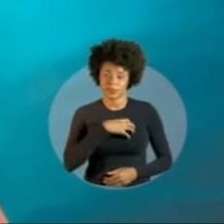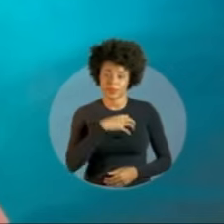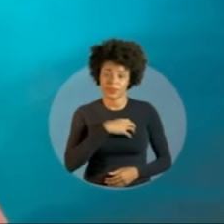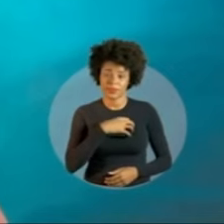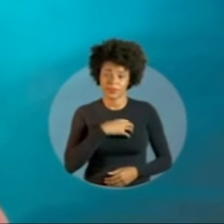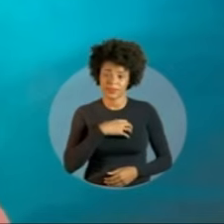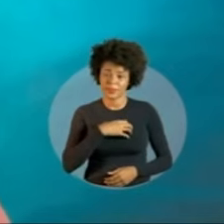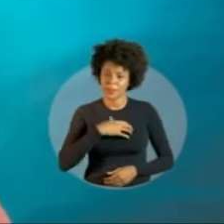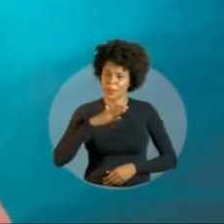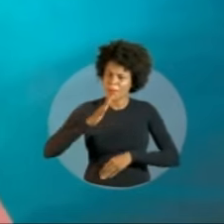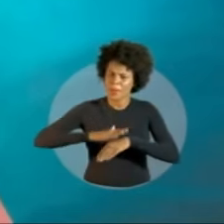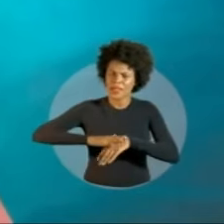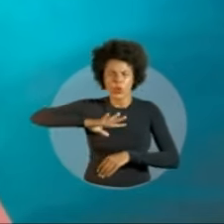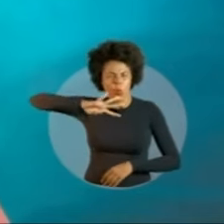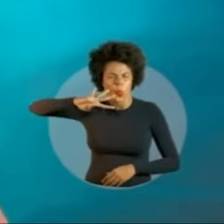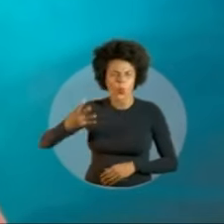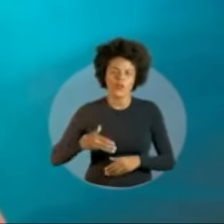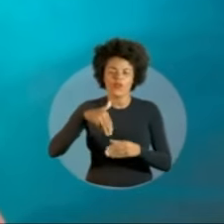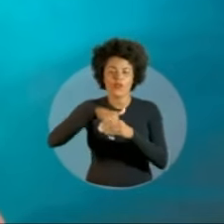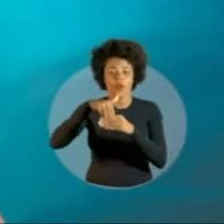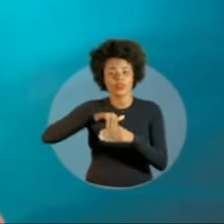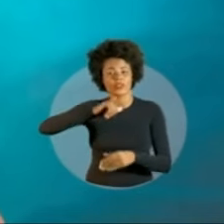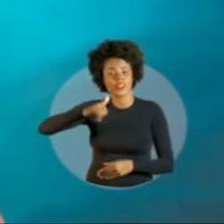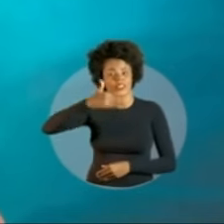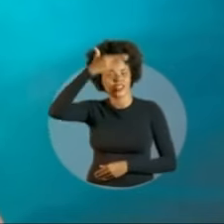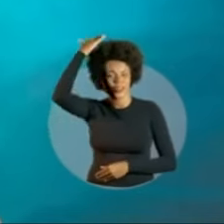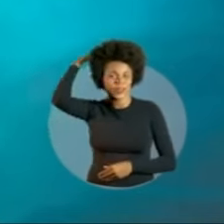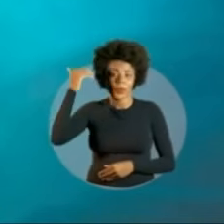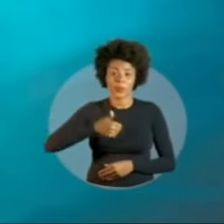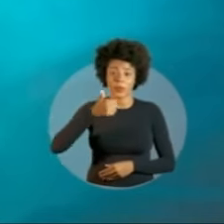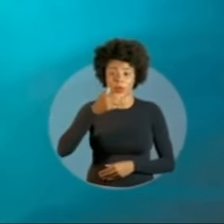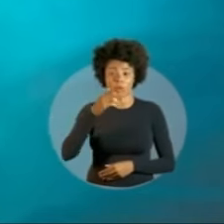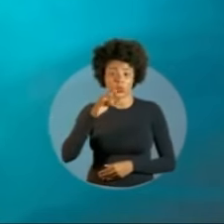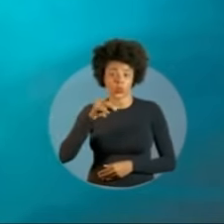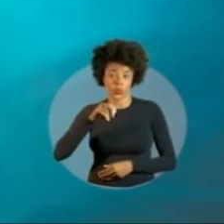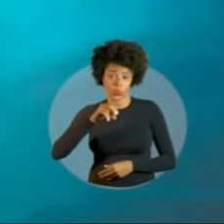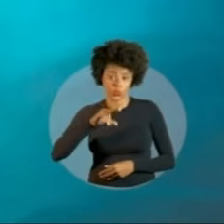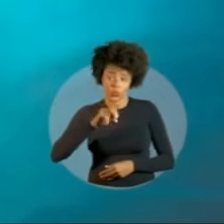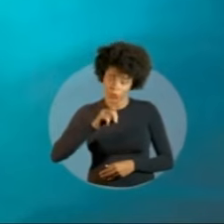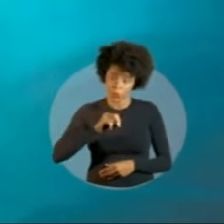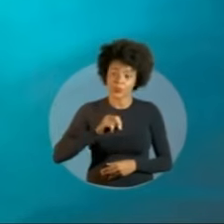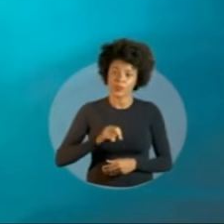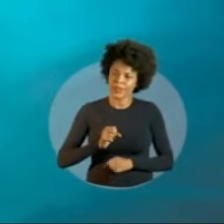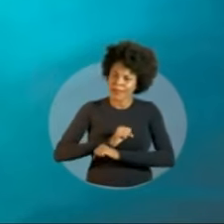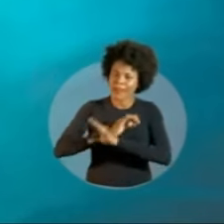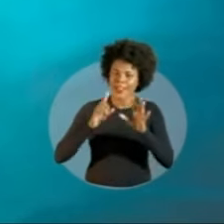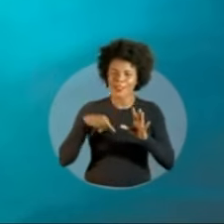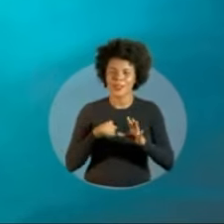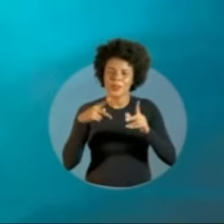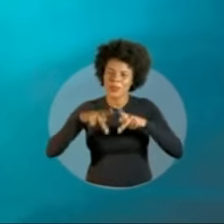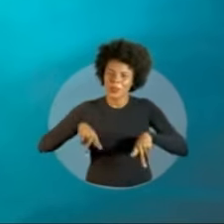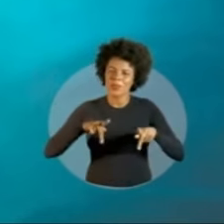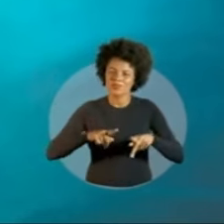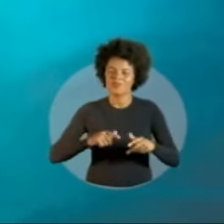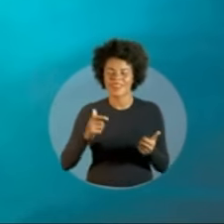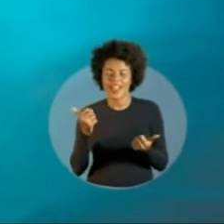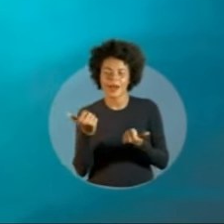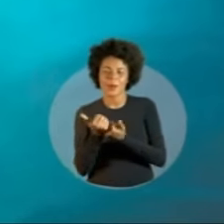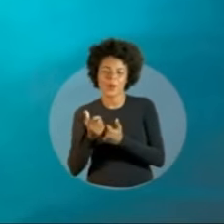Bahia deu mais de 4 milhões de votos a Jerônimo no primeiro turno. Deixou claro que o nosso povo tem